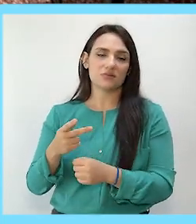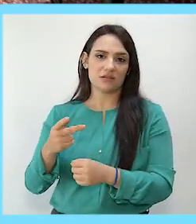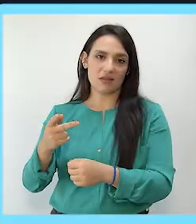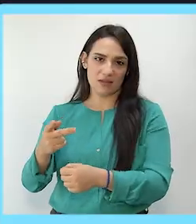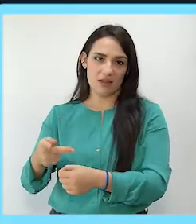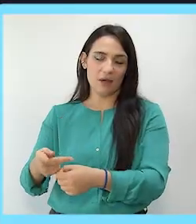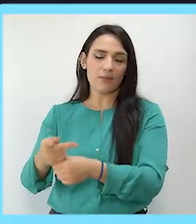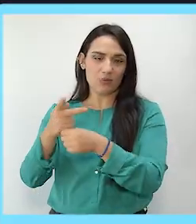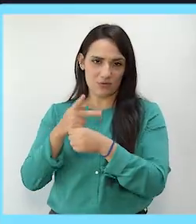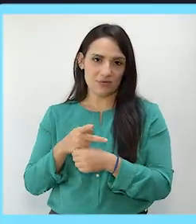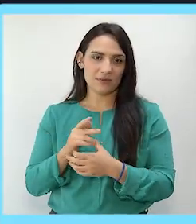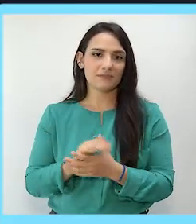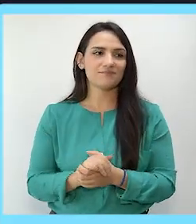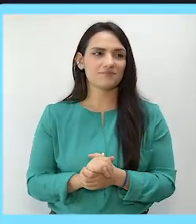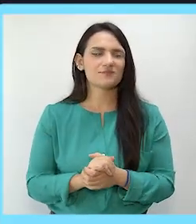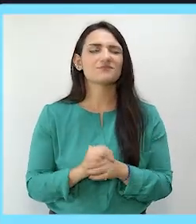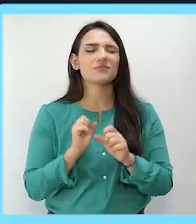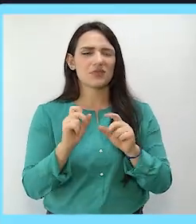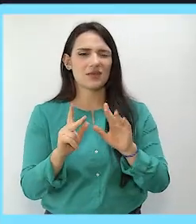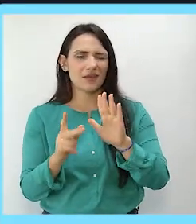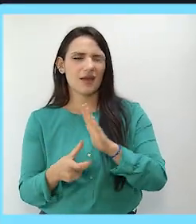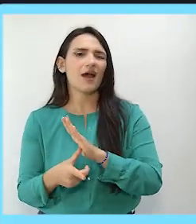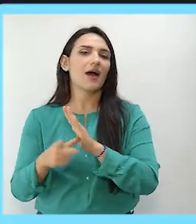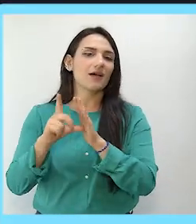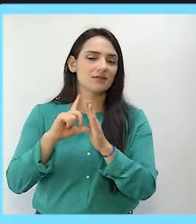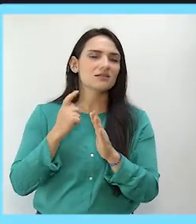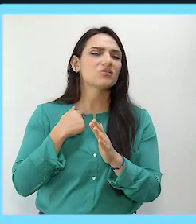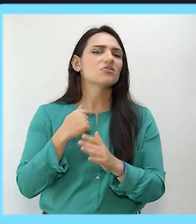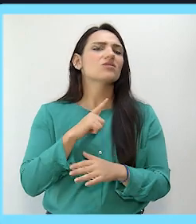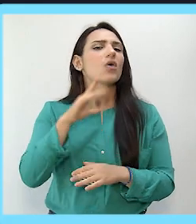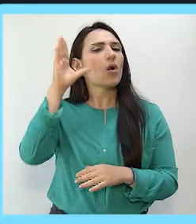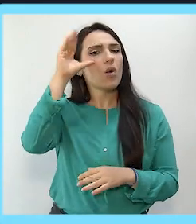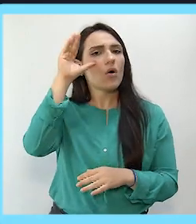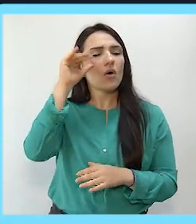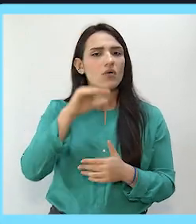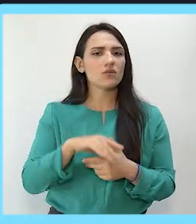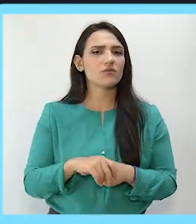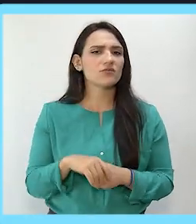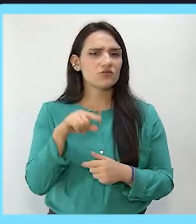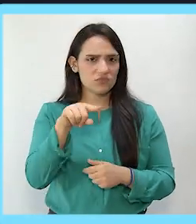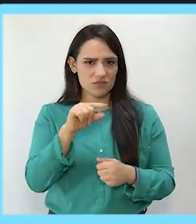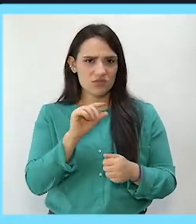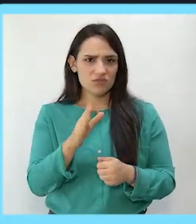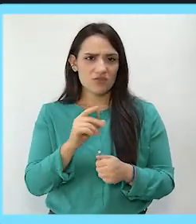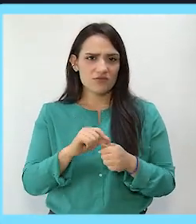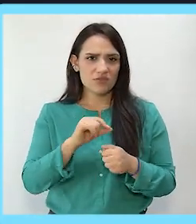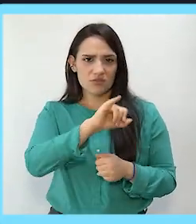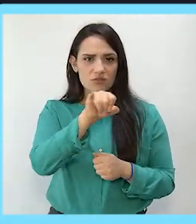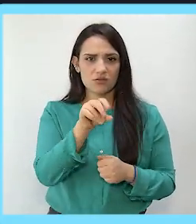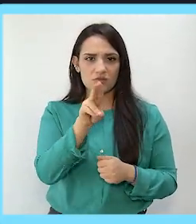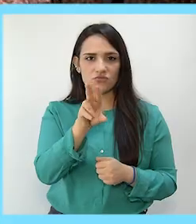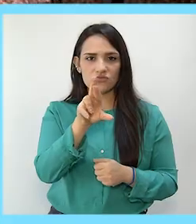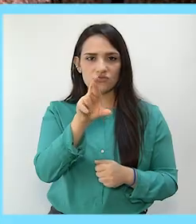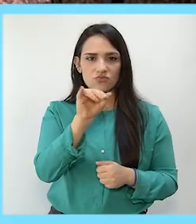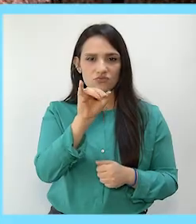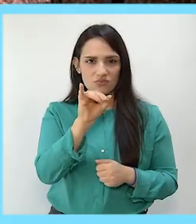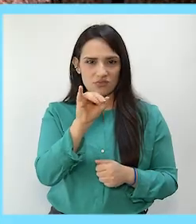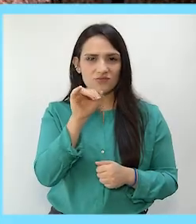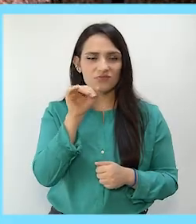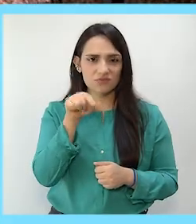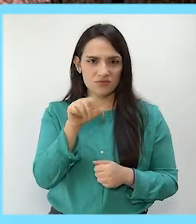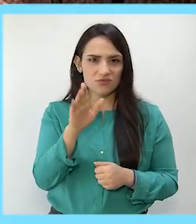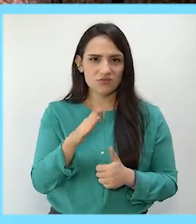pouco vamos conversar um pouco mais sobre a tua atuação, mas eu quero ainda rapidamente, curiosidade, chegou a fazer júri lá no Mato Grosso? Fiz